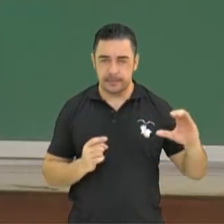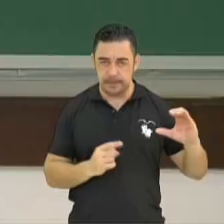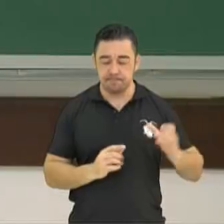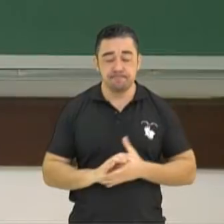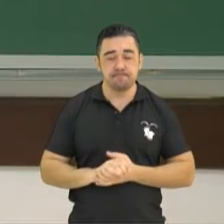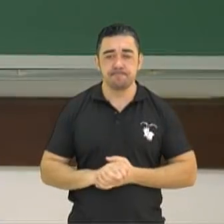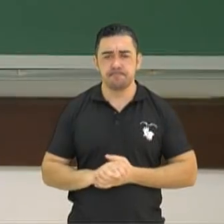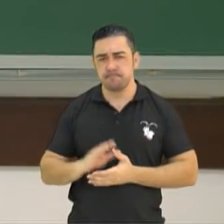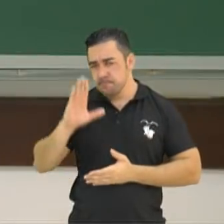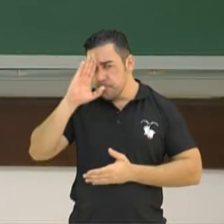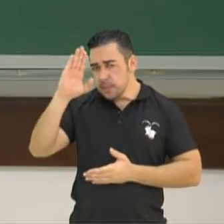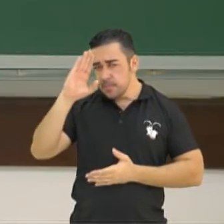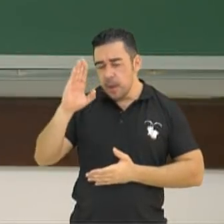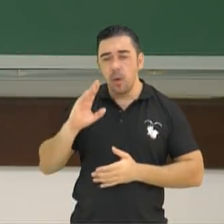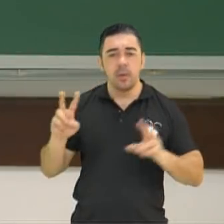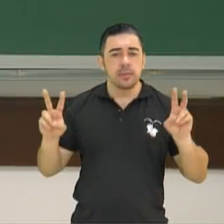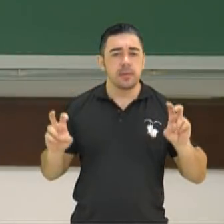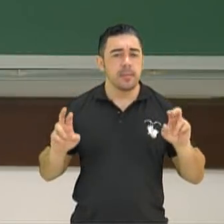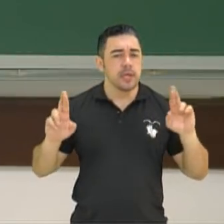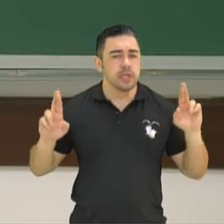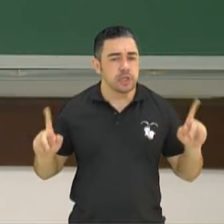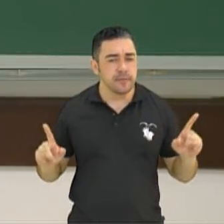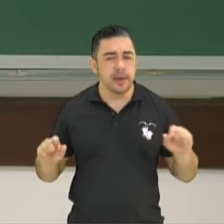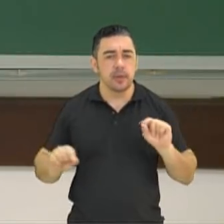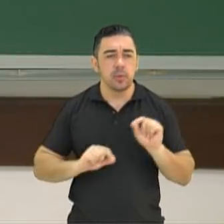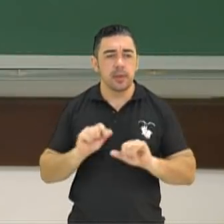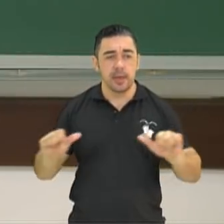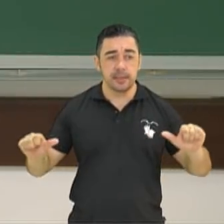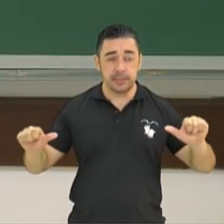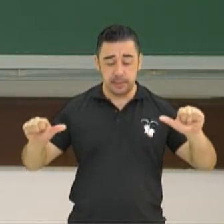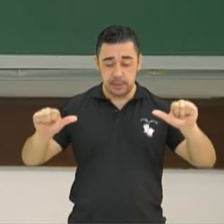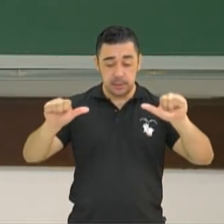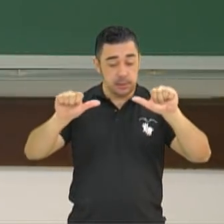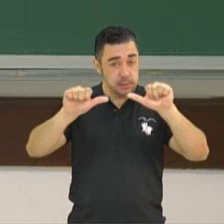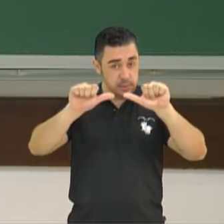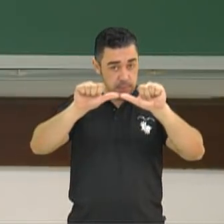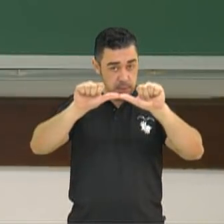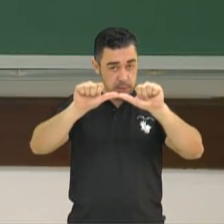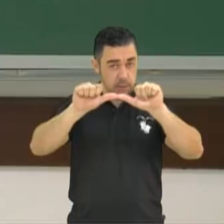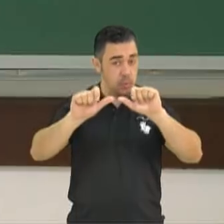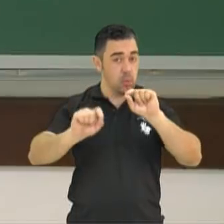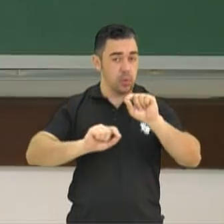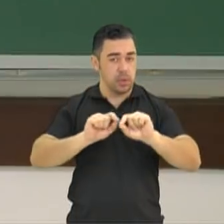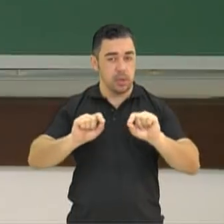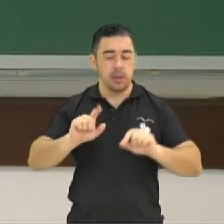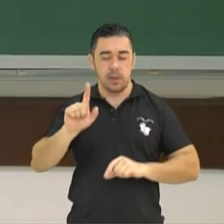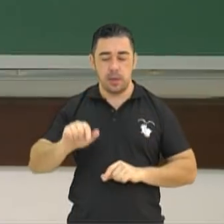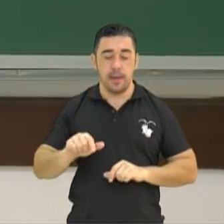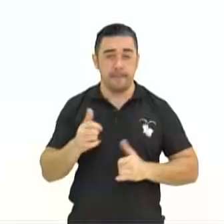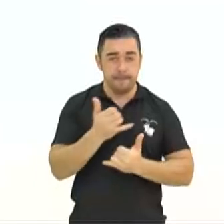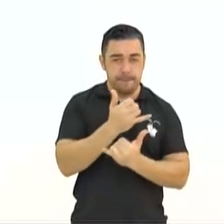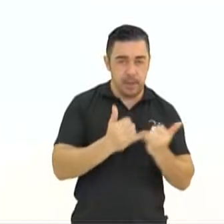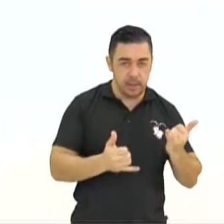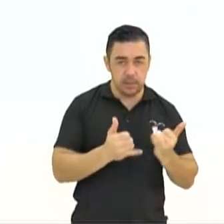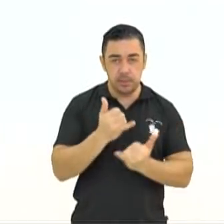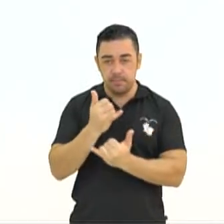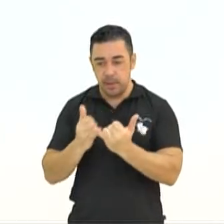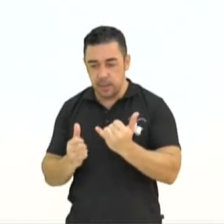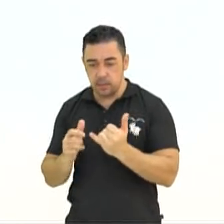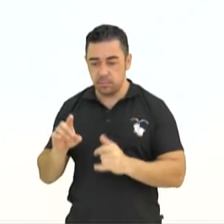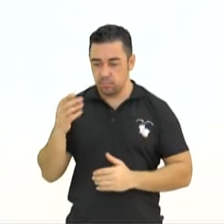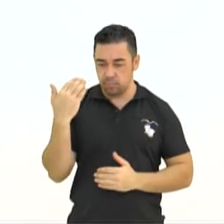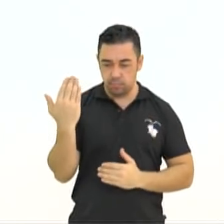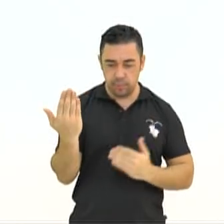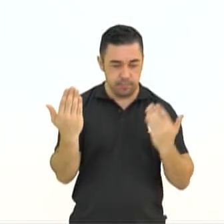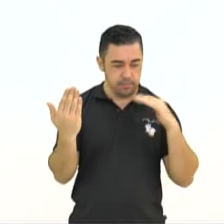o principal tema da aula de hoje, a diferença das simetrias. Então olha ali o que está dizendo, que a simetria é a semelhança entre partes